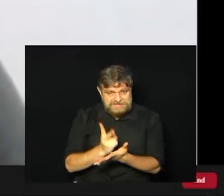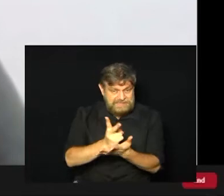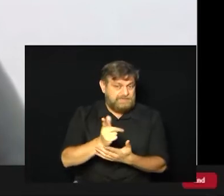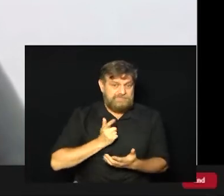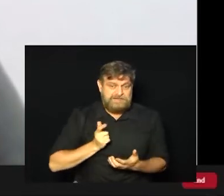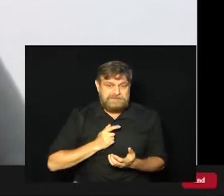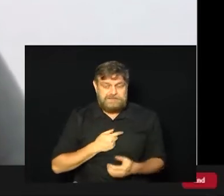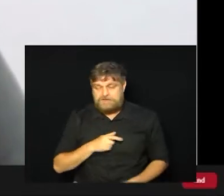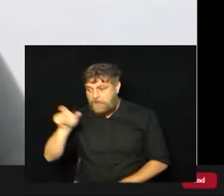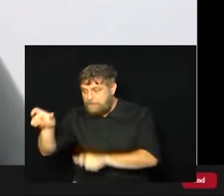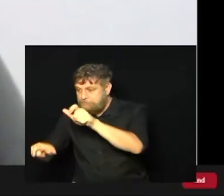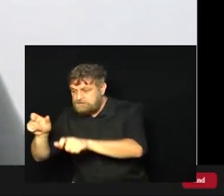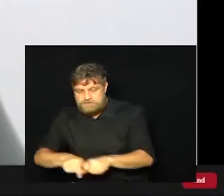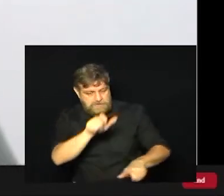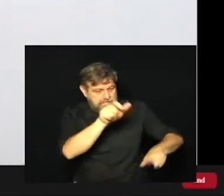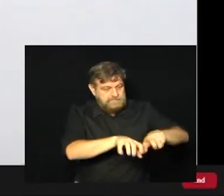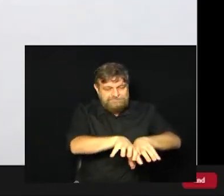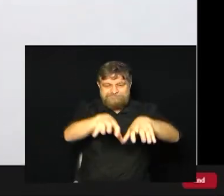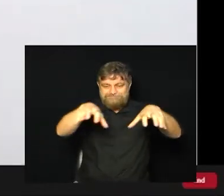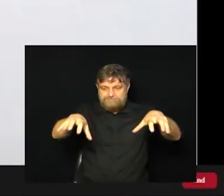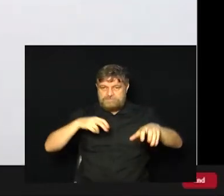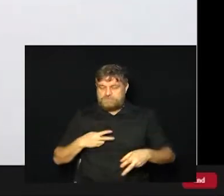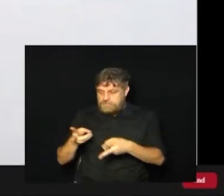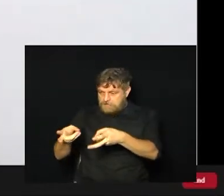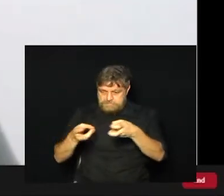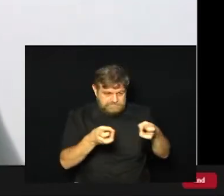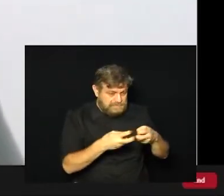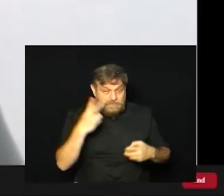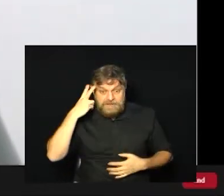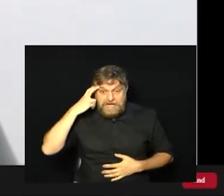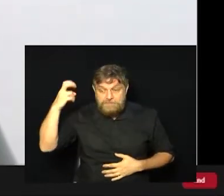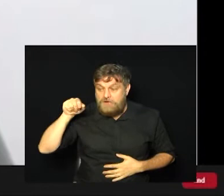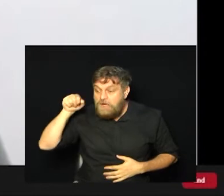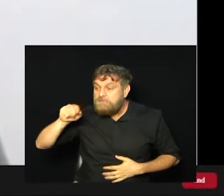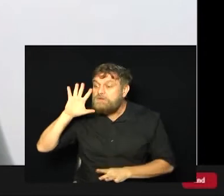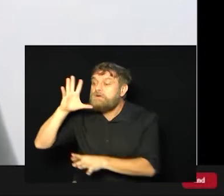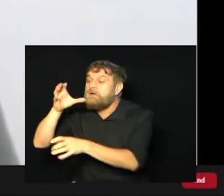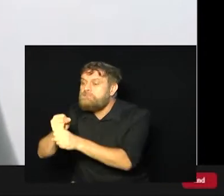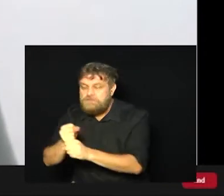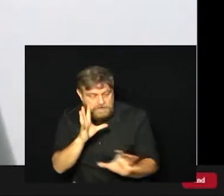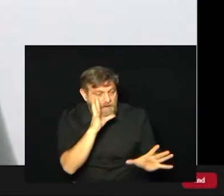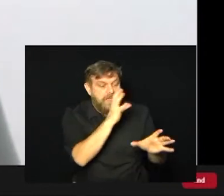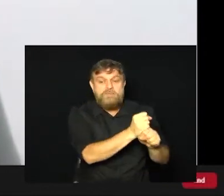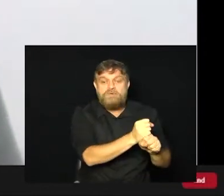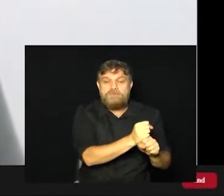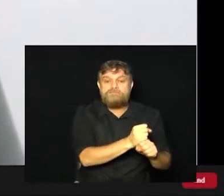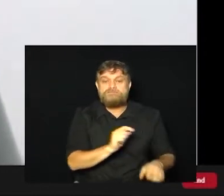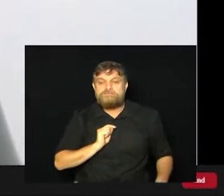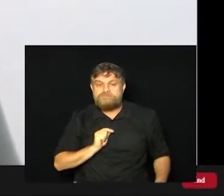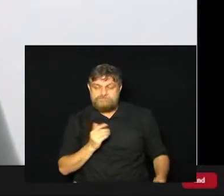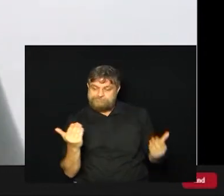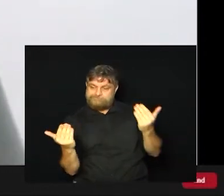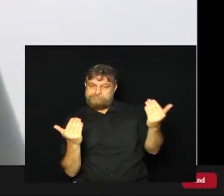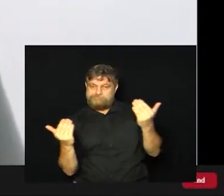grupos. E aí é só a gente observar com sabedoria o resultado de um grupo e o resultado do outro. E aí a gente vai